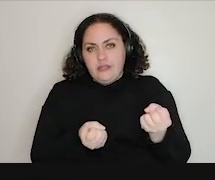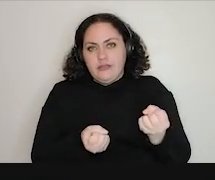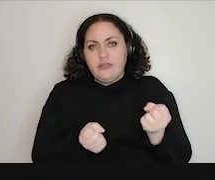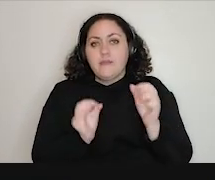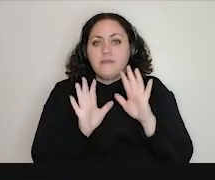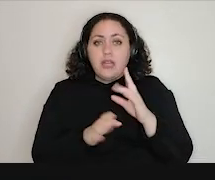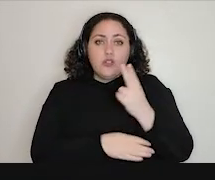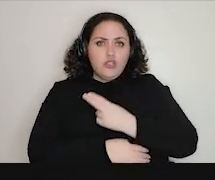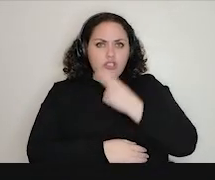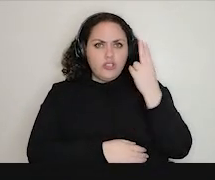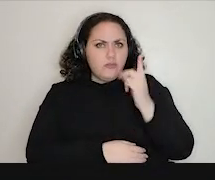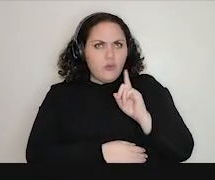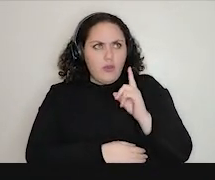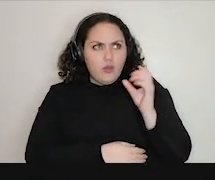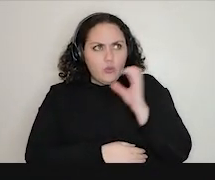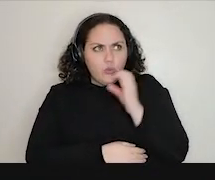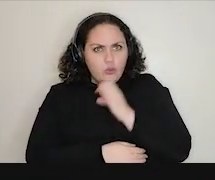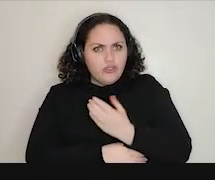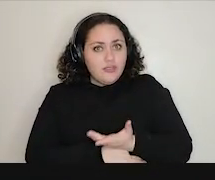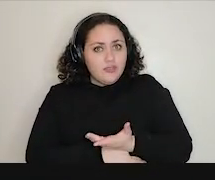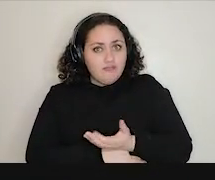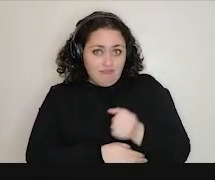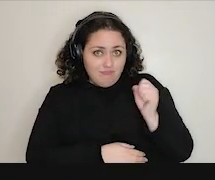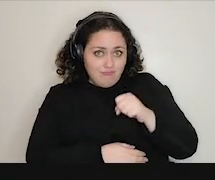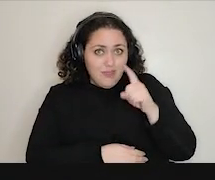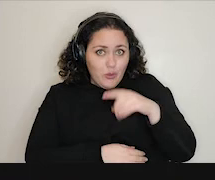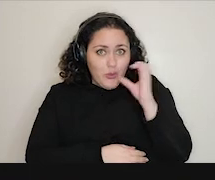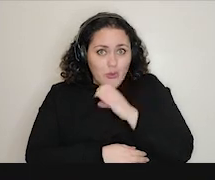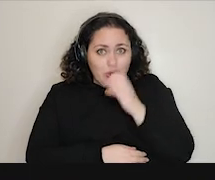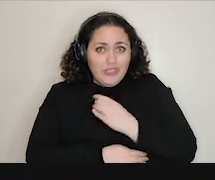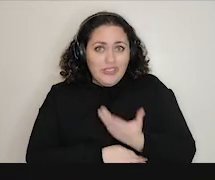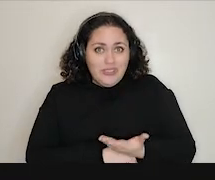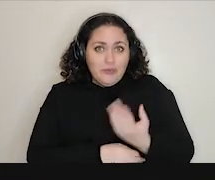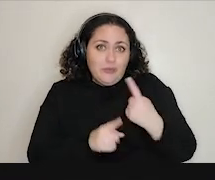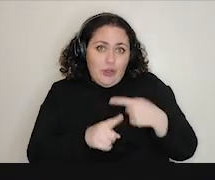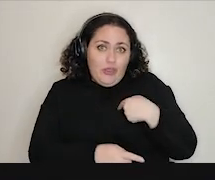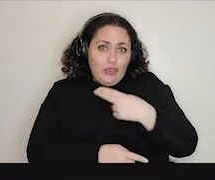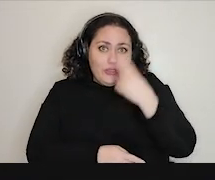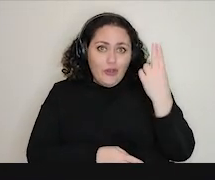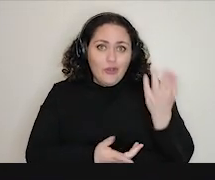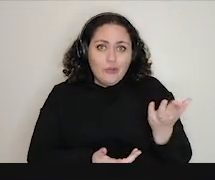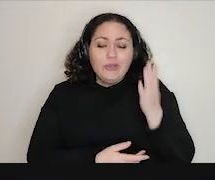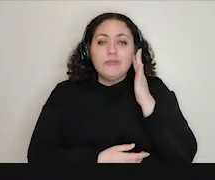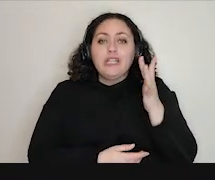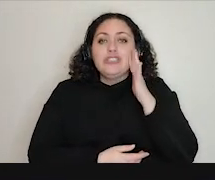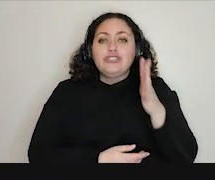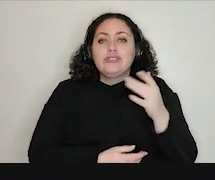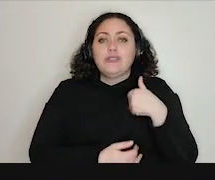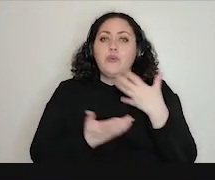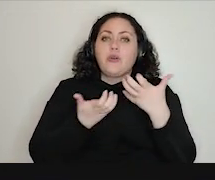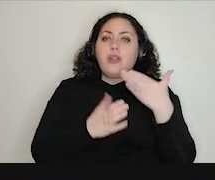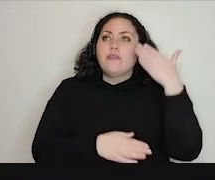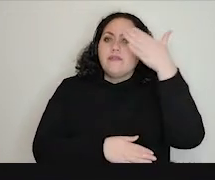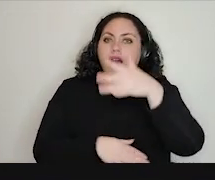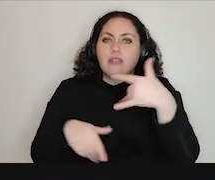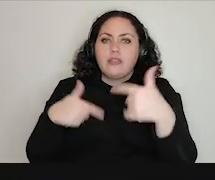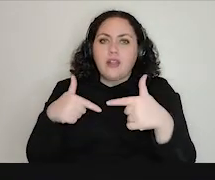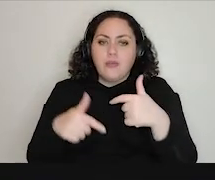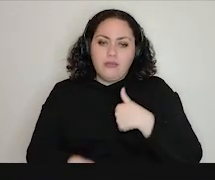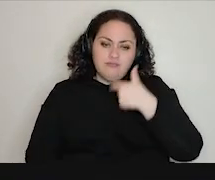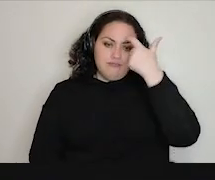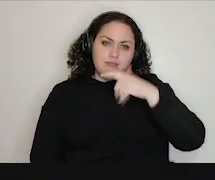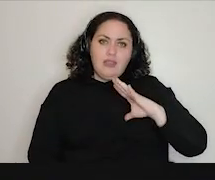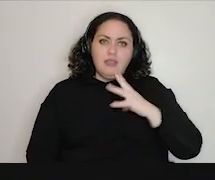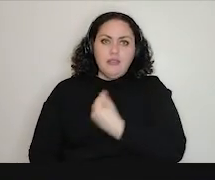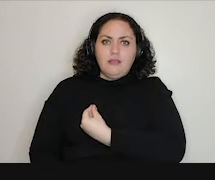O nome não é uma questão de urgência, gente, é uma questão de urgência, que o nome, se a pessoa, por exemplo, ela vai tentar conseguir um emprego, ela é uma